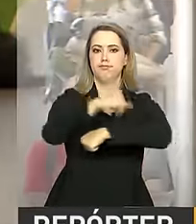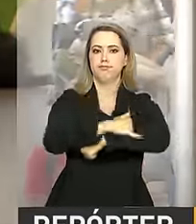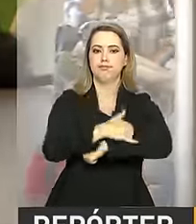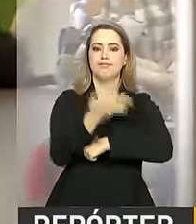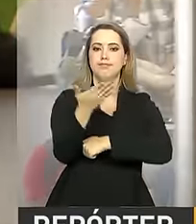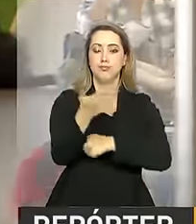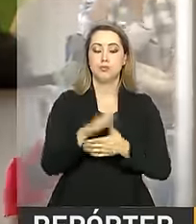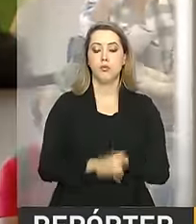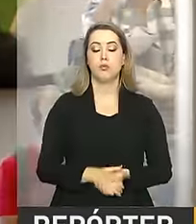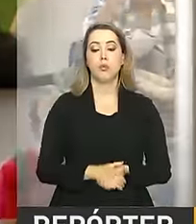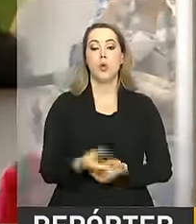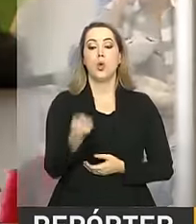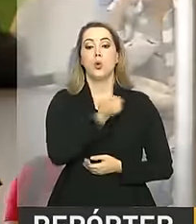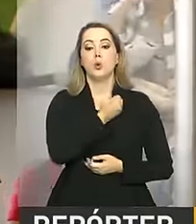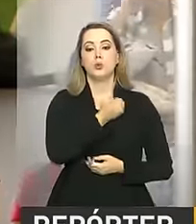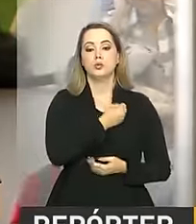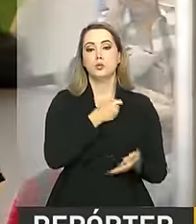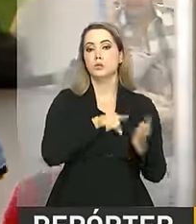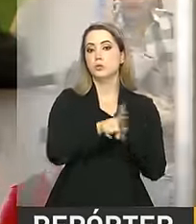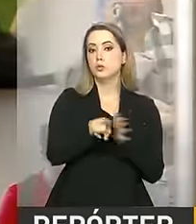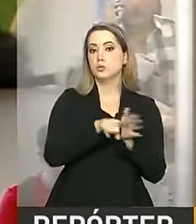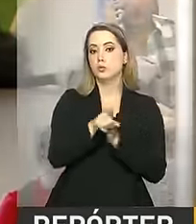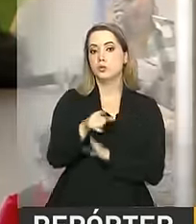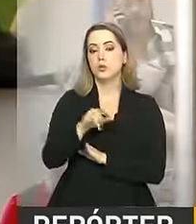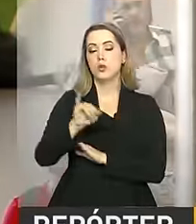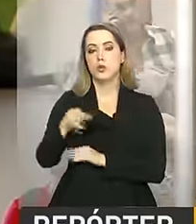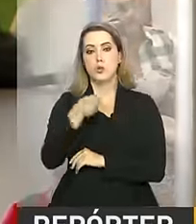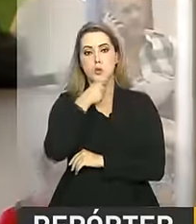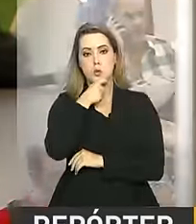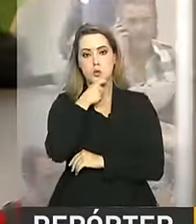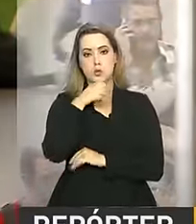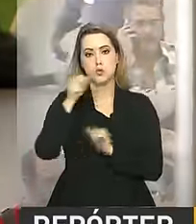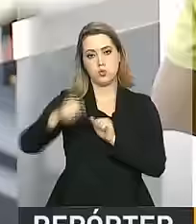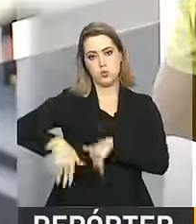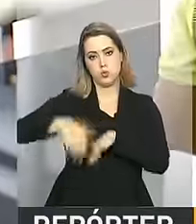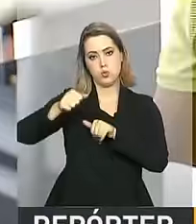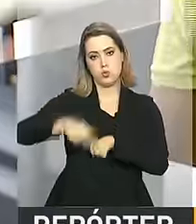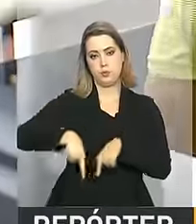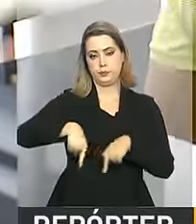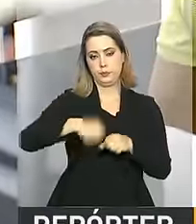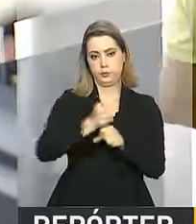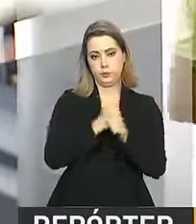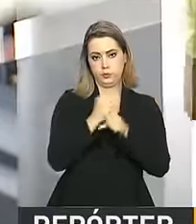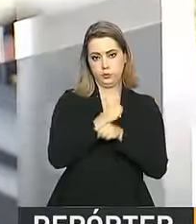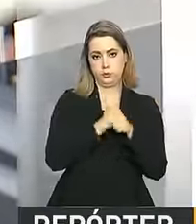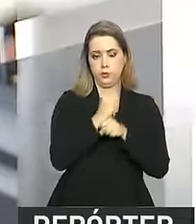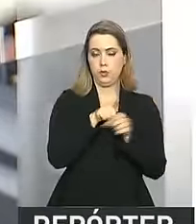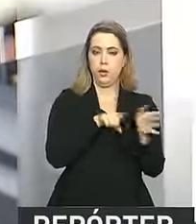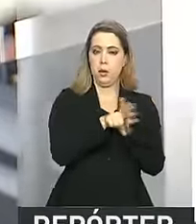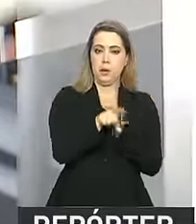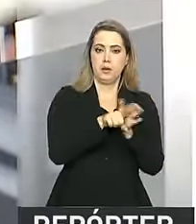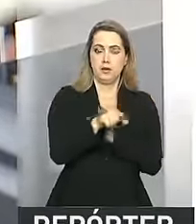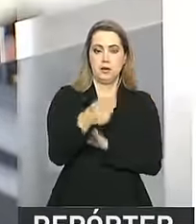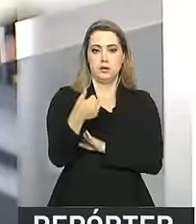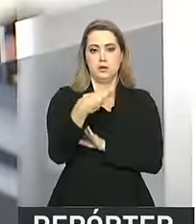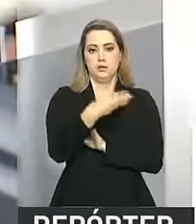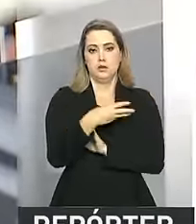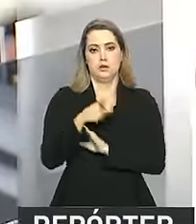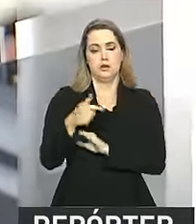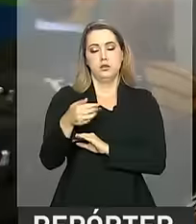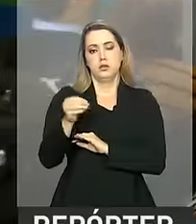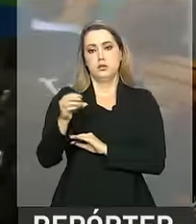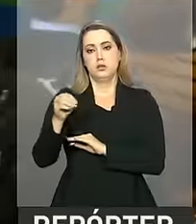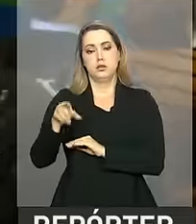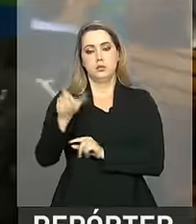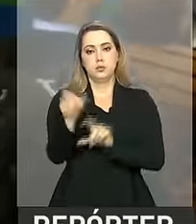Os dados foram coletados entre julho e setembro de 2016. A pesquisa ouviu 13.700